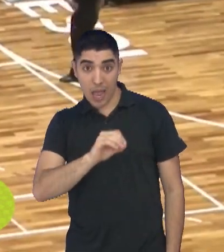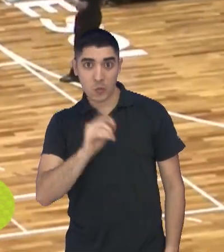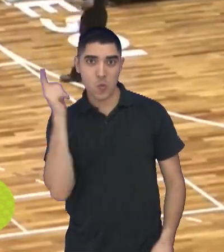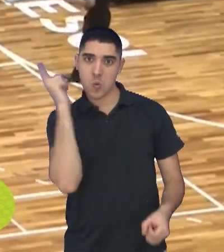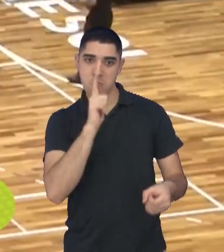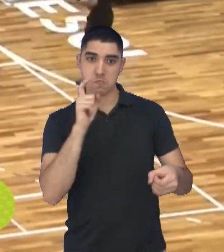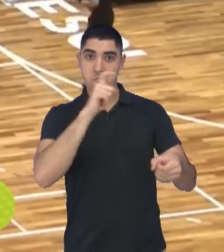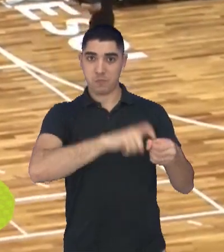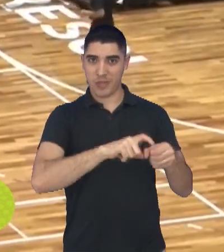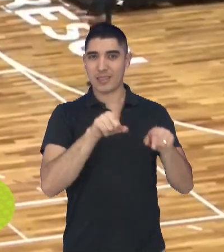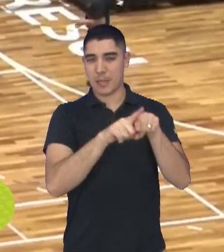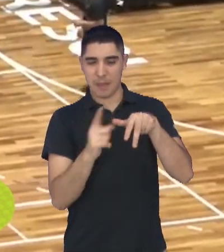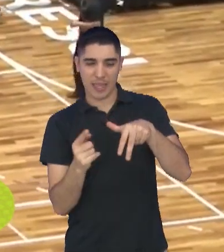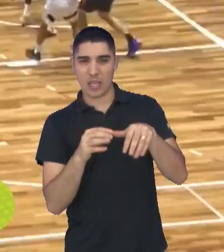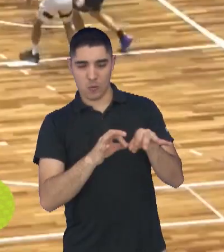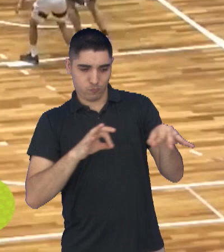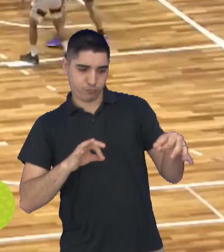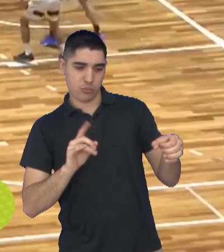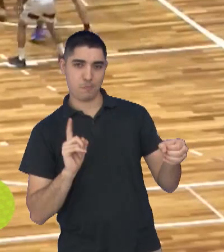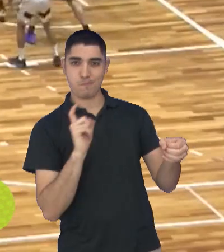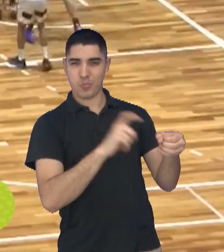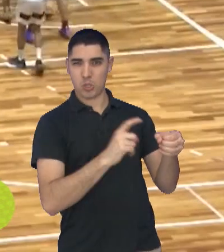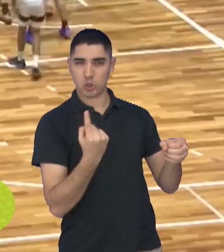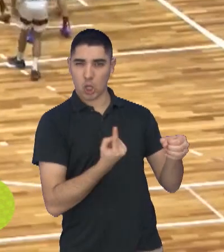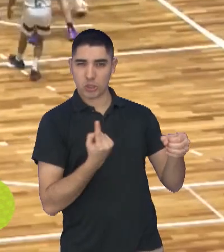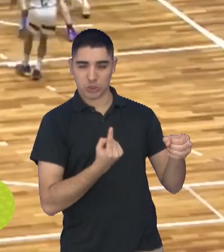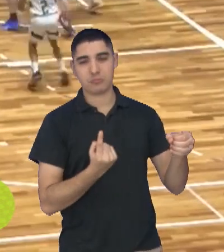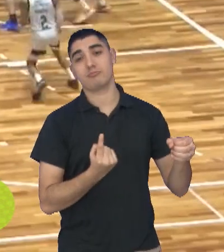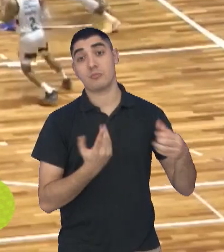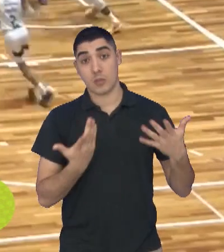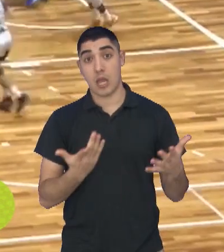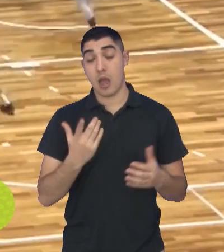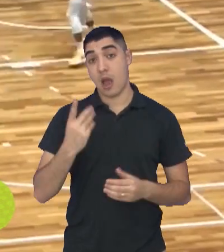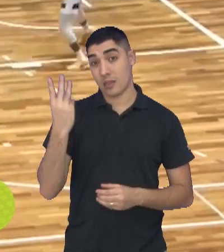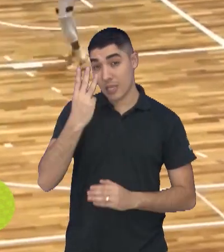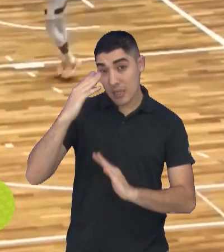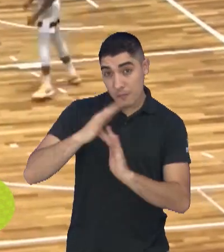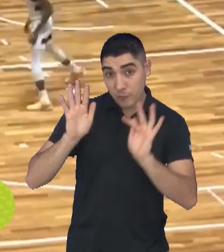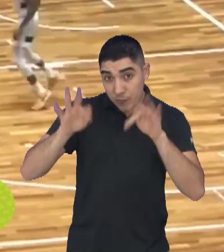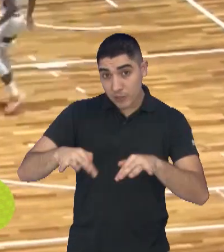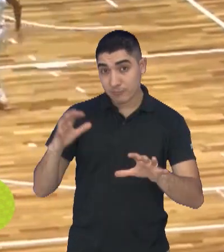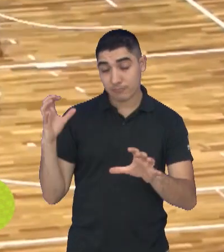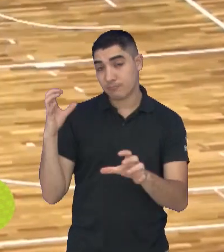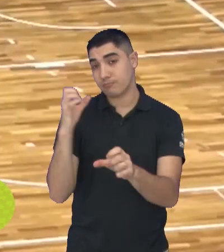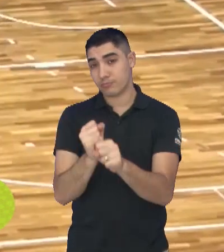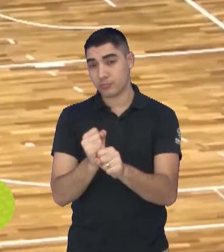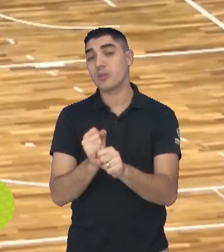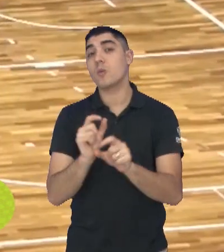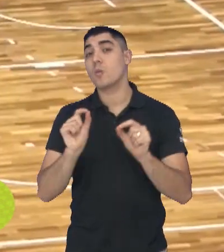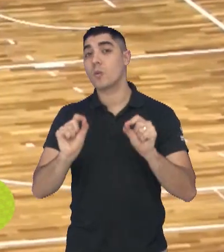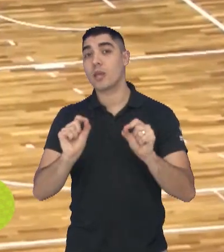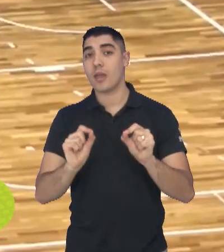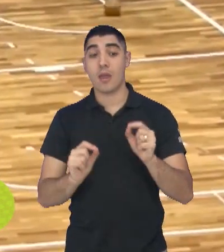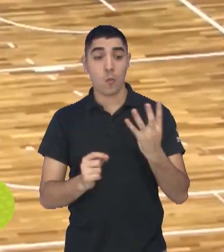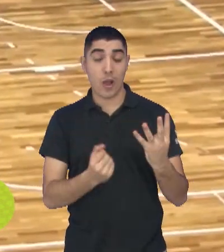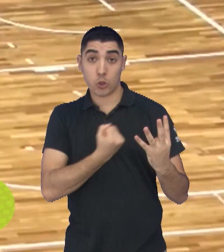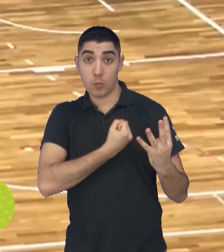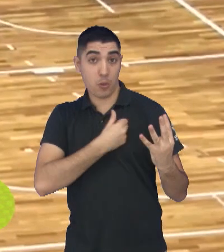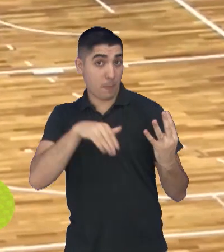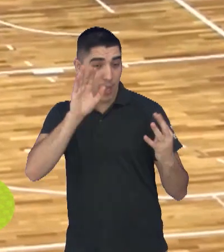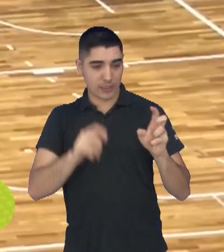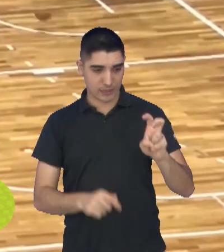ataque de 3 pontos para o São José. E no final do terceiro quarto levou a partida para os últimos 10 minutos com 4 de